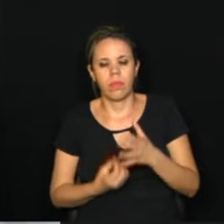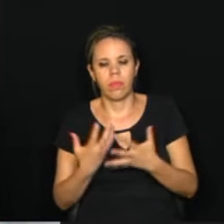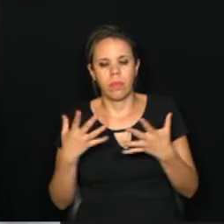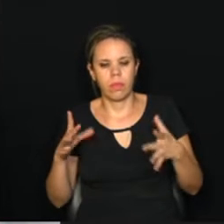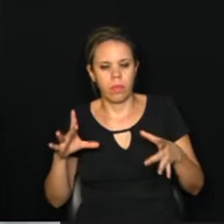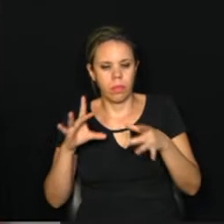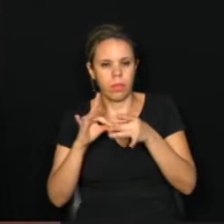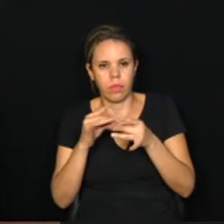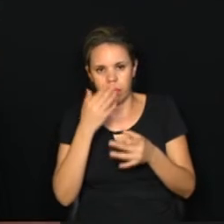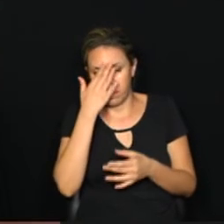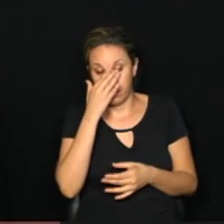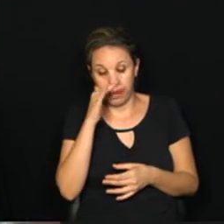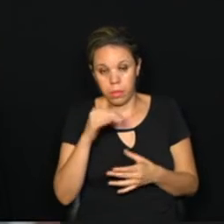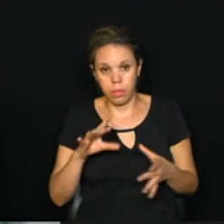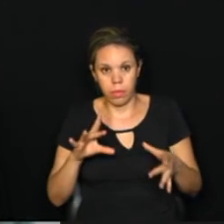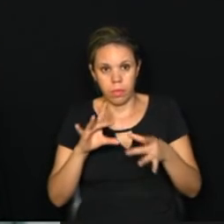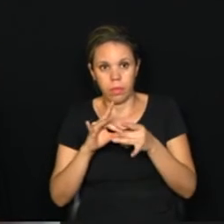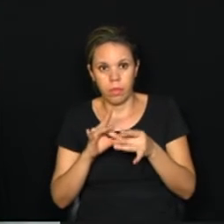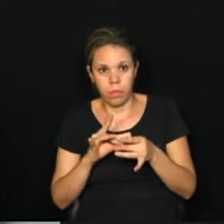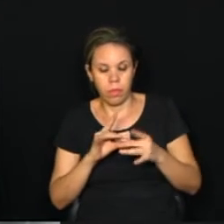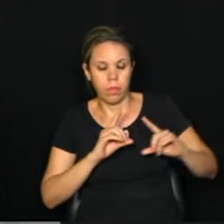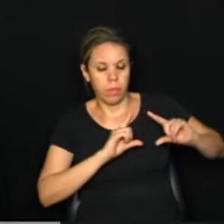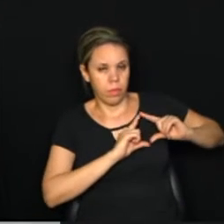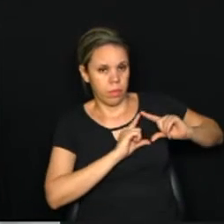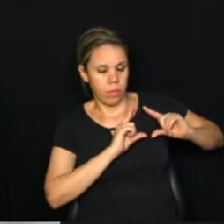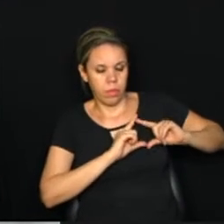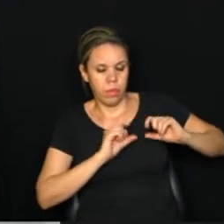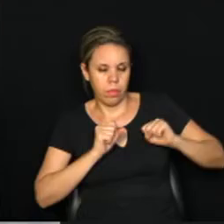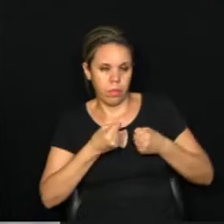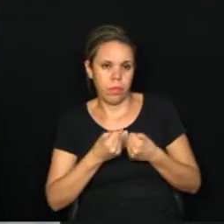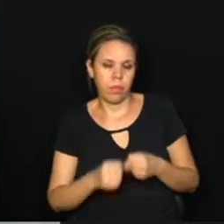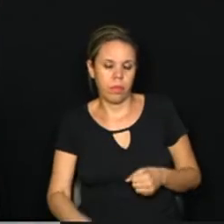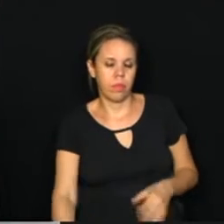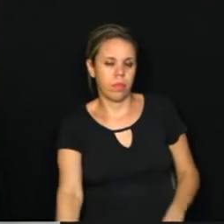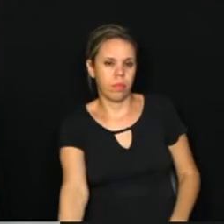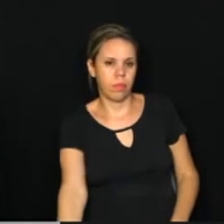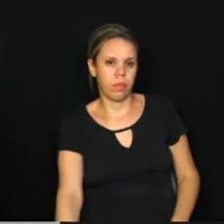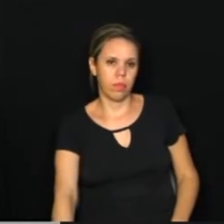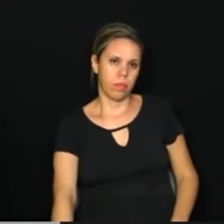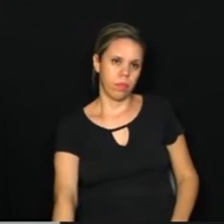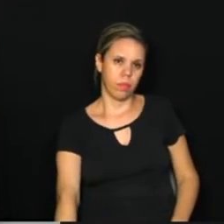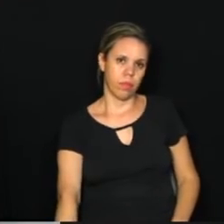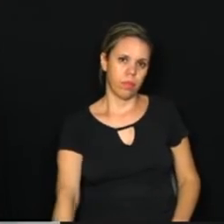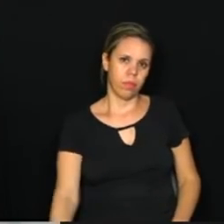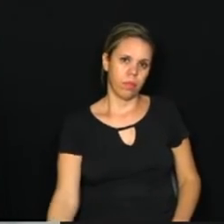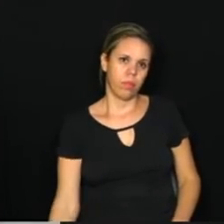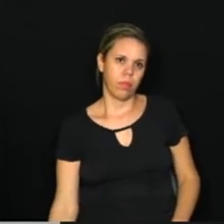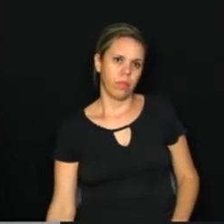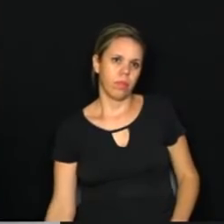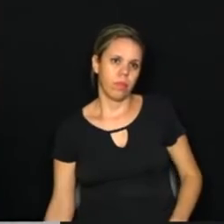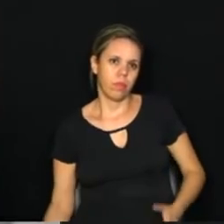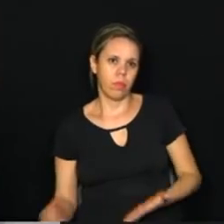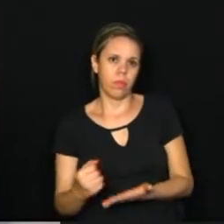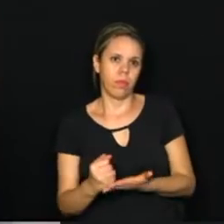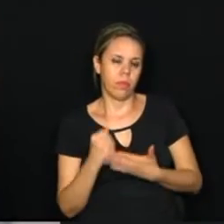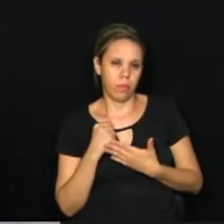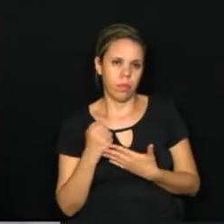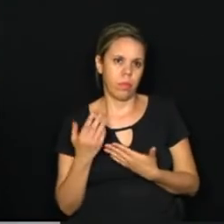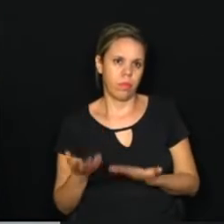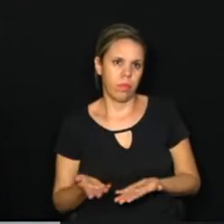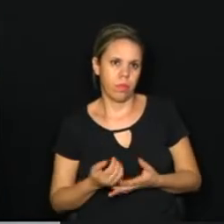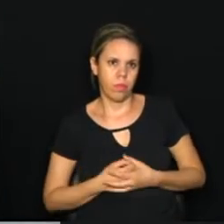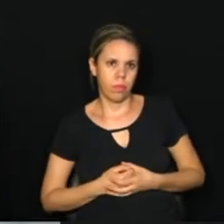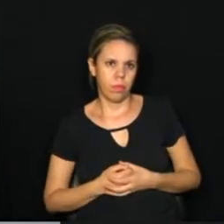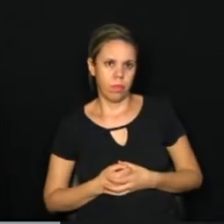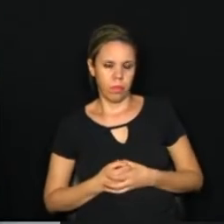parceria com a Defesa Civil, o Cirilo nos ajudou bastante,